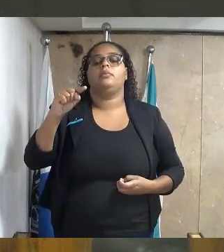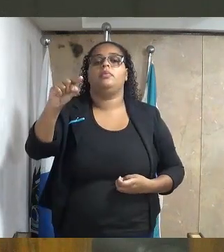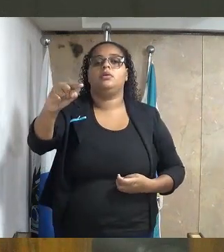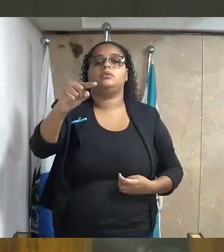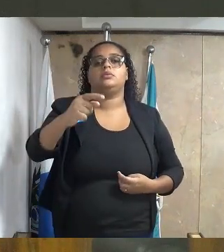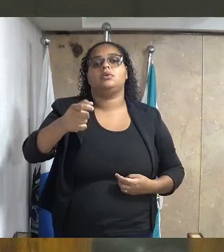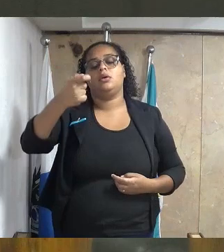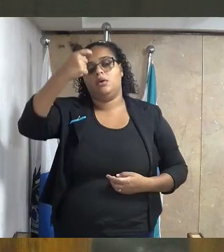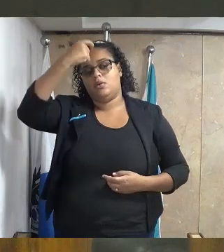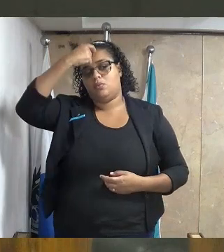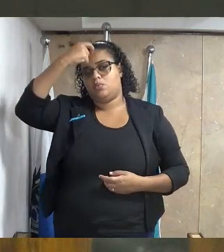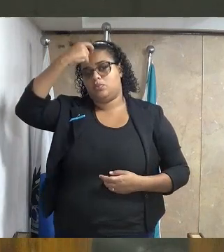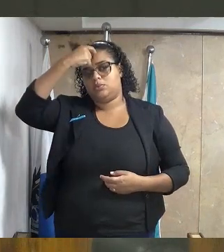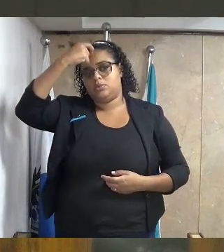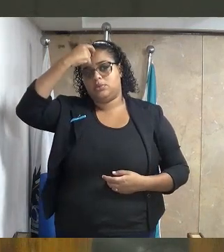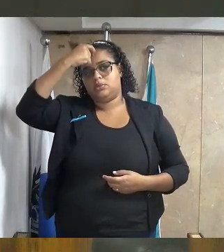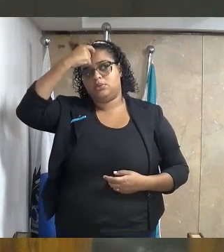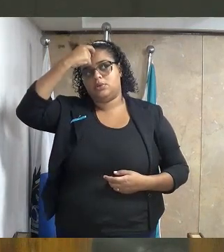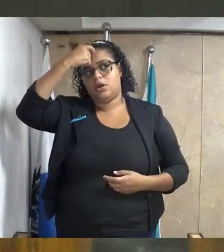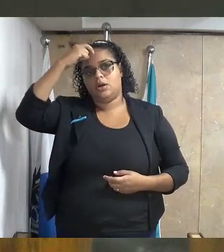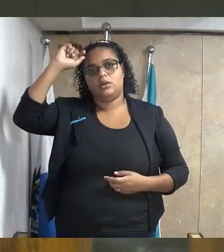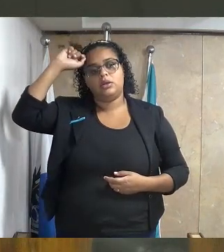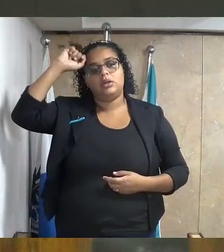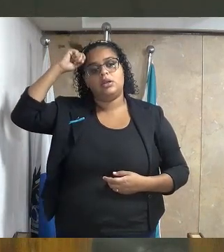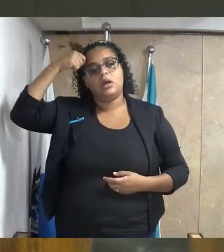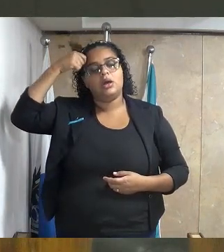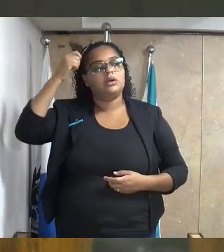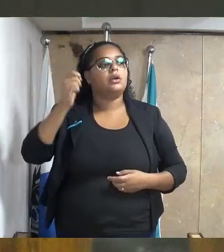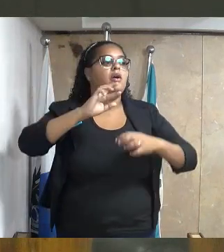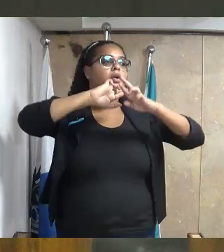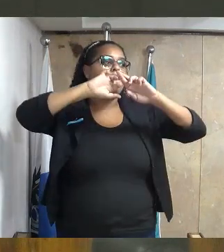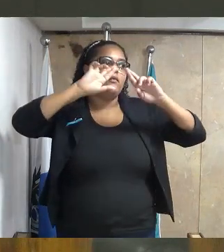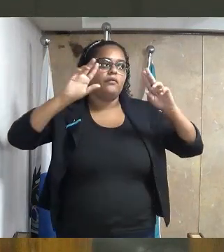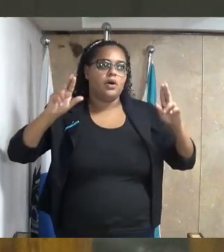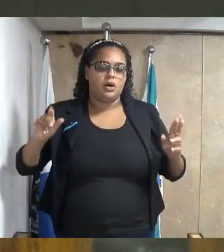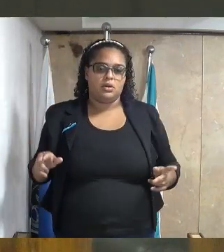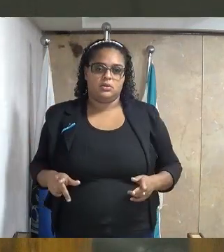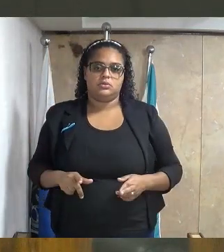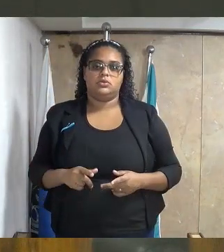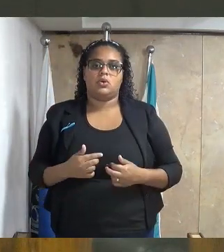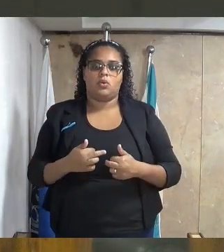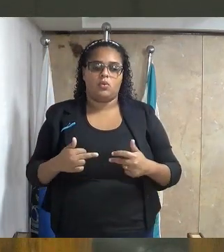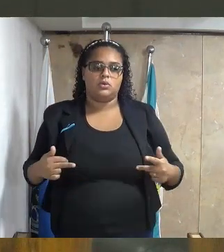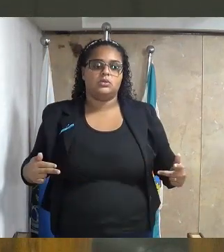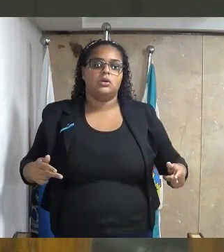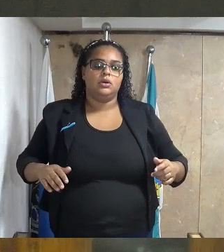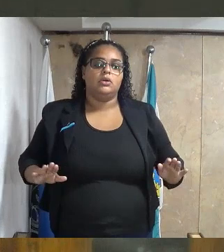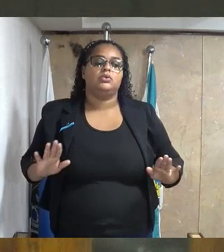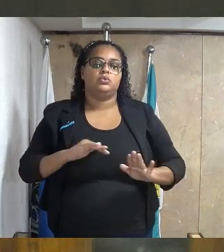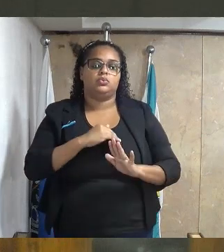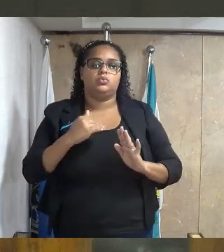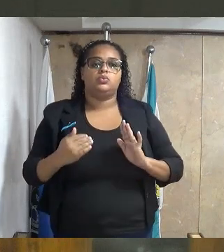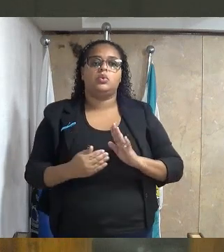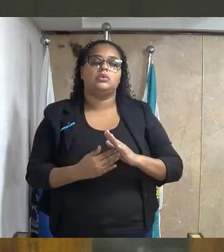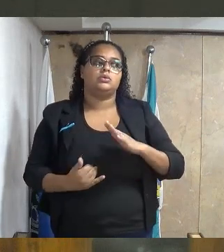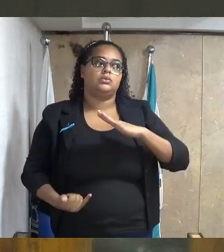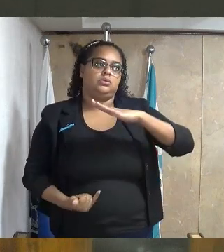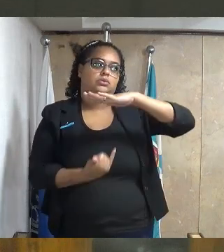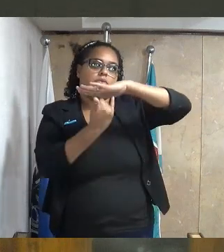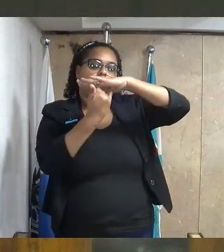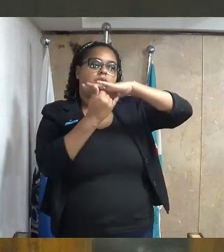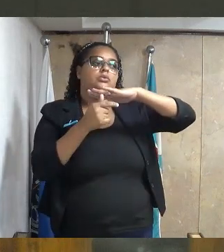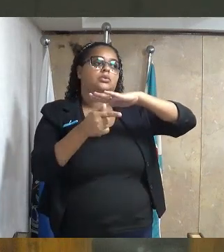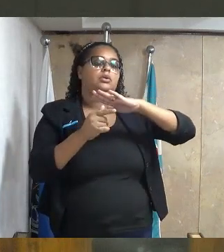da Consciência com diversos eventos, juntamente com todas as instituições